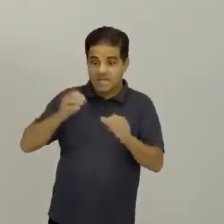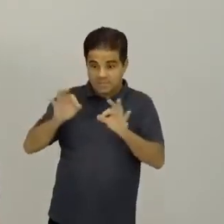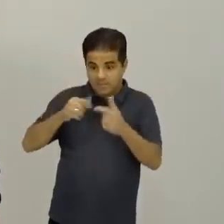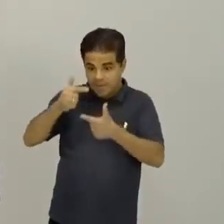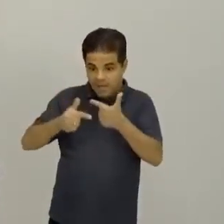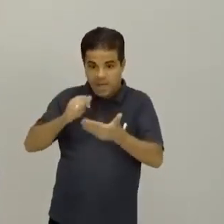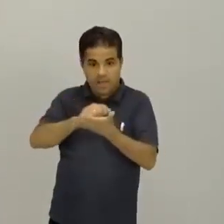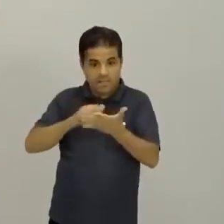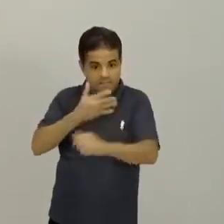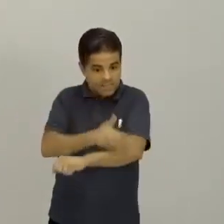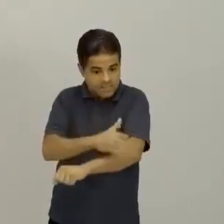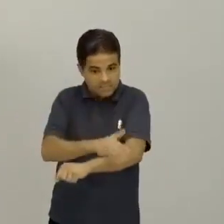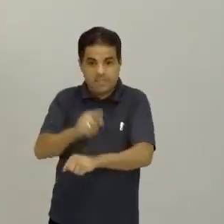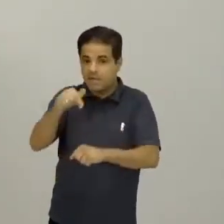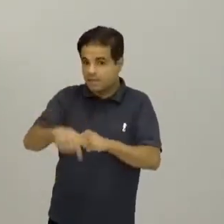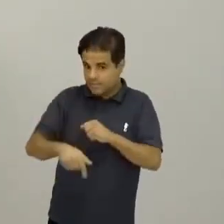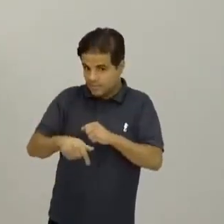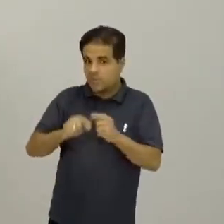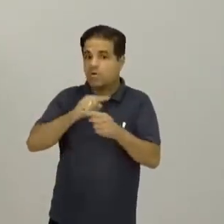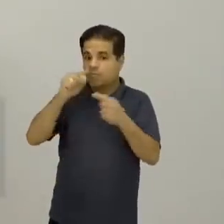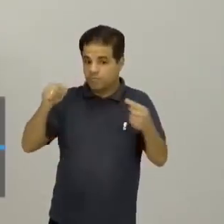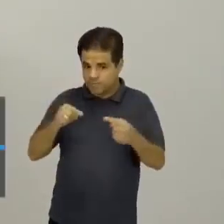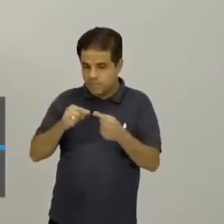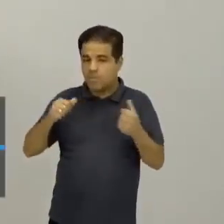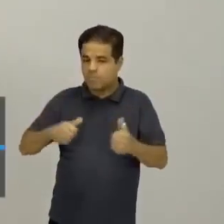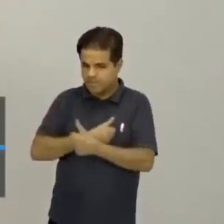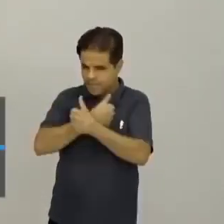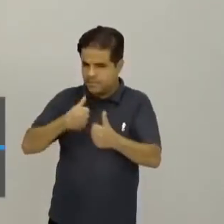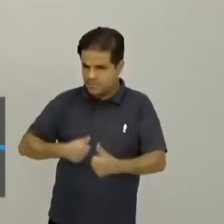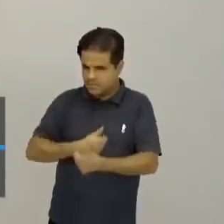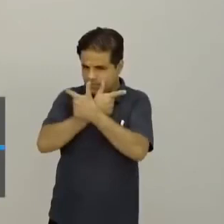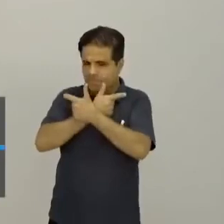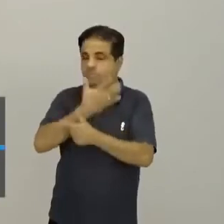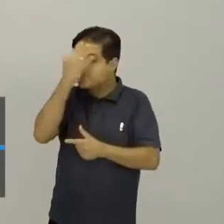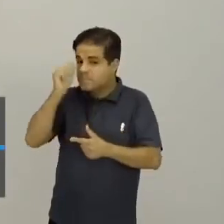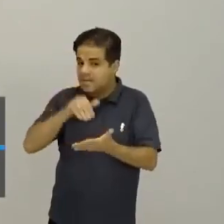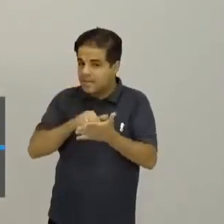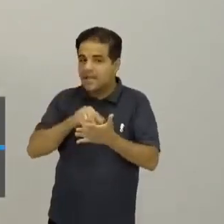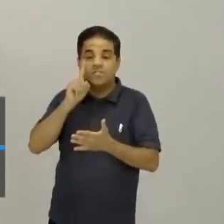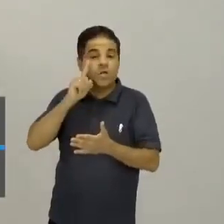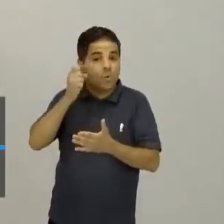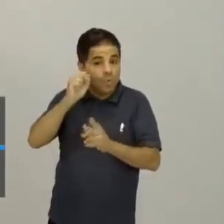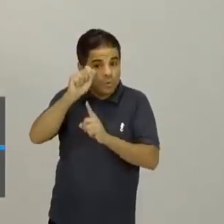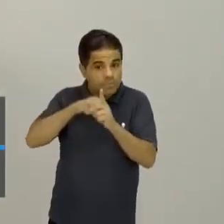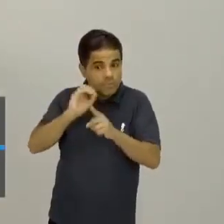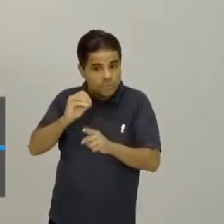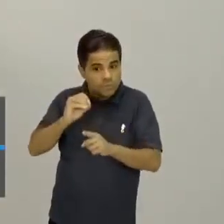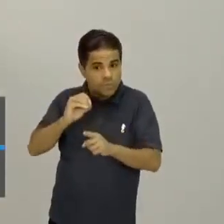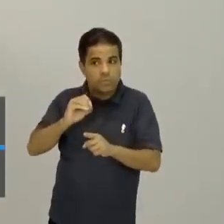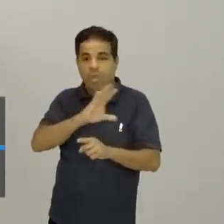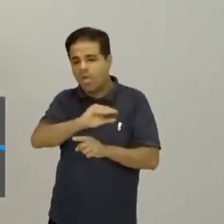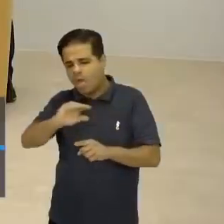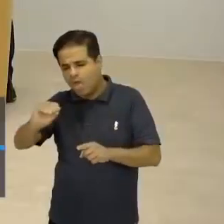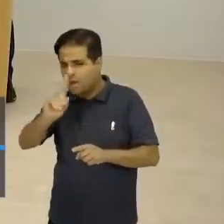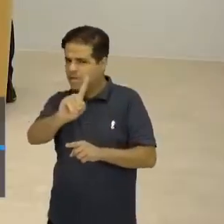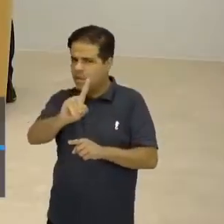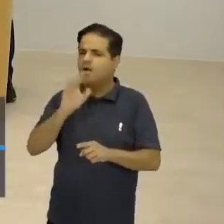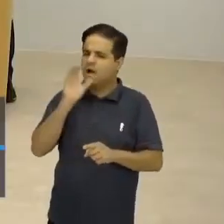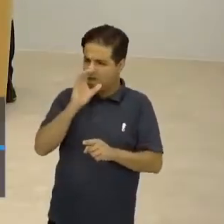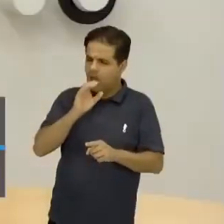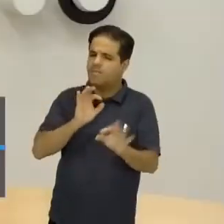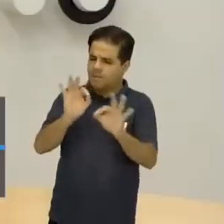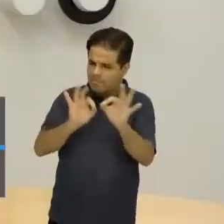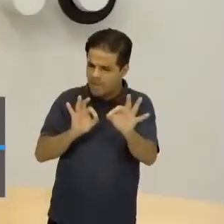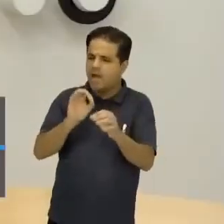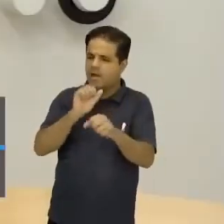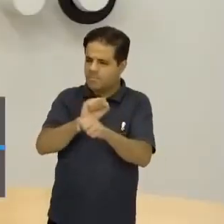referente a essa aula de hoje. Sim, funções de primeiro e segundo grau. Faça a tarefa até dia 8 de outubro, mas faz logo, não fique esperando. Né, professora Inês?